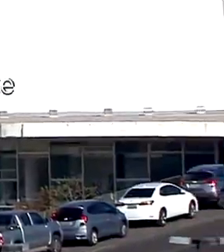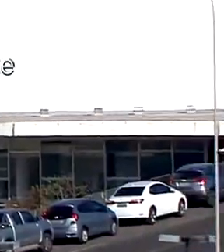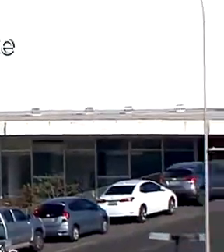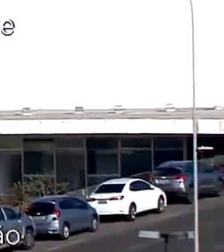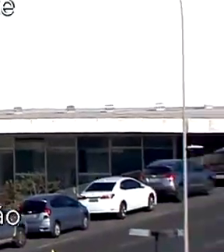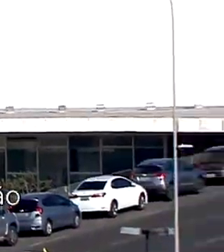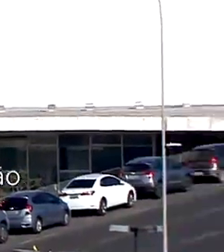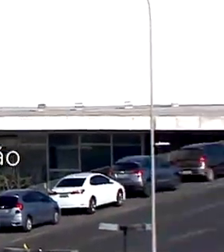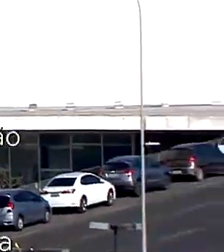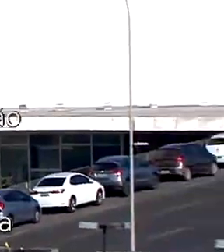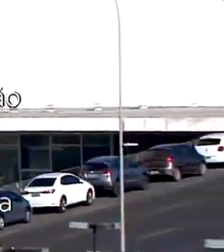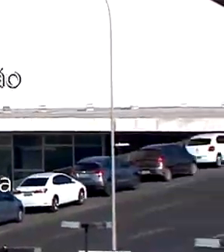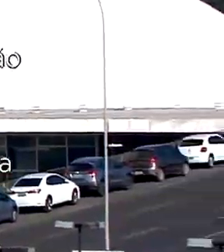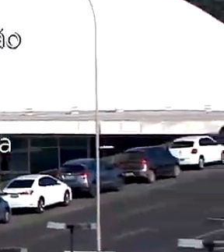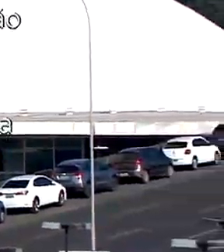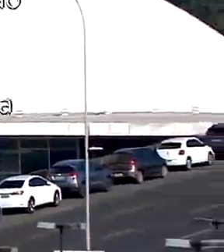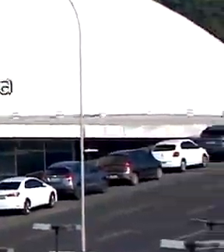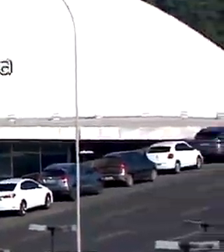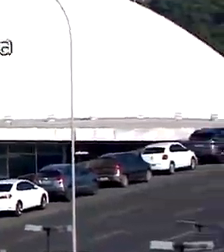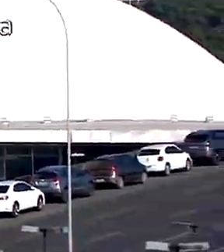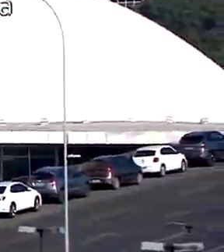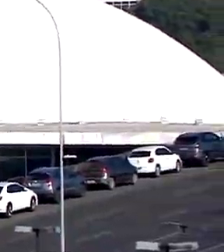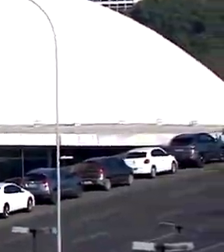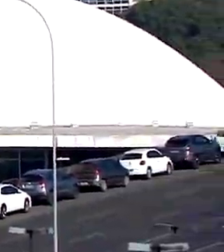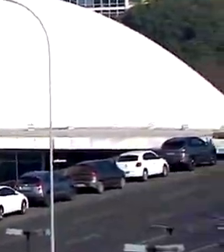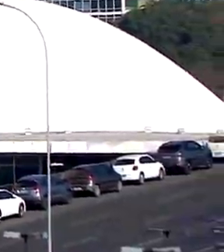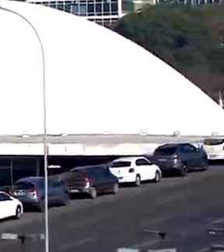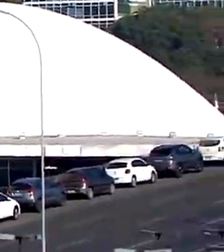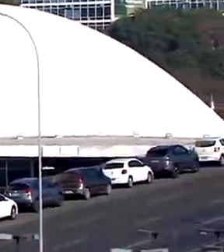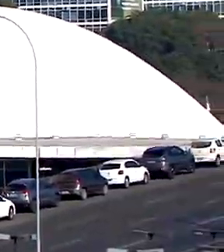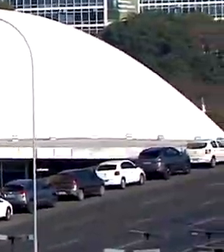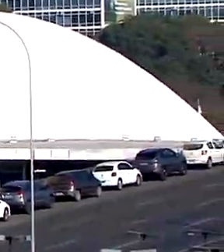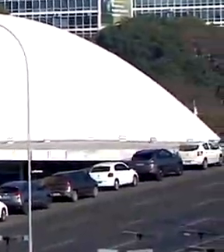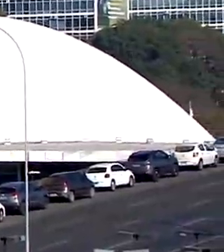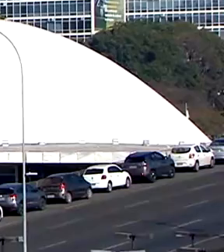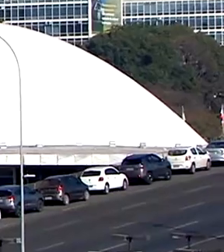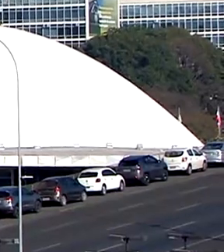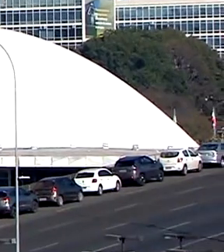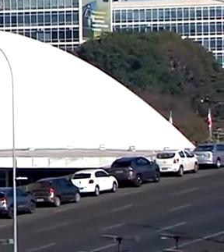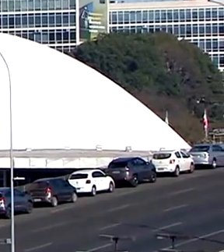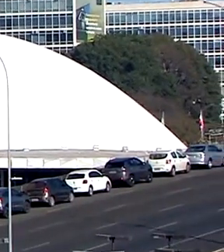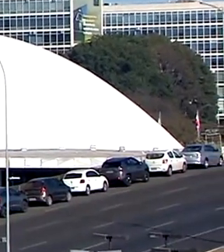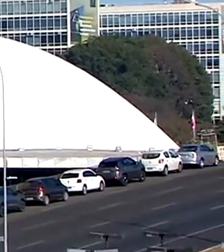E aí E aí